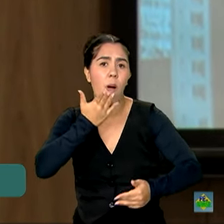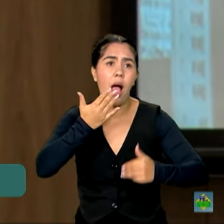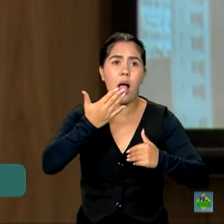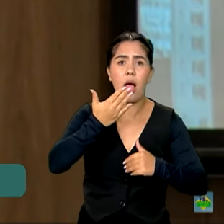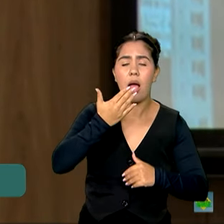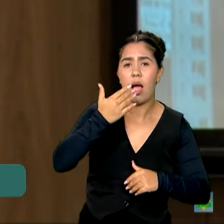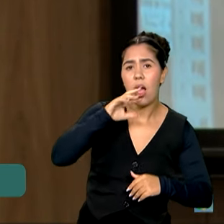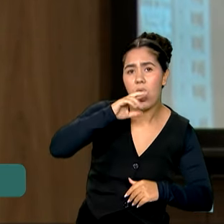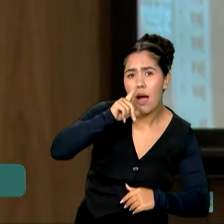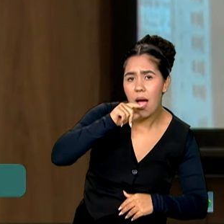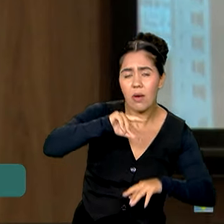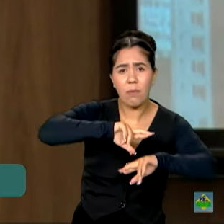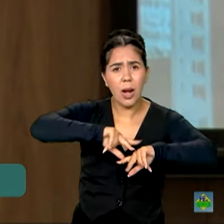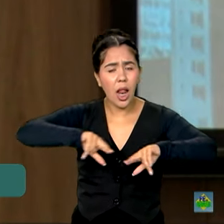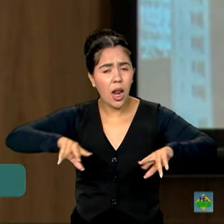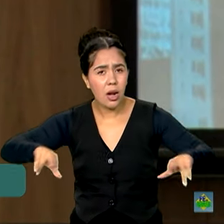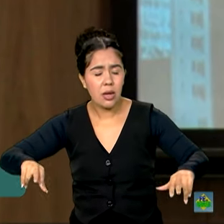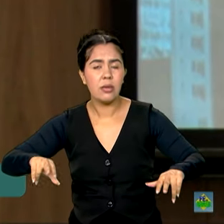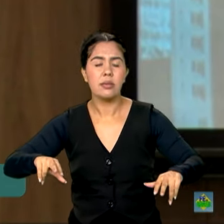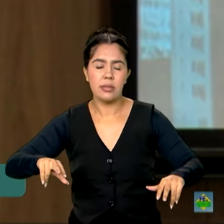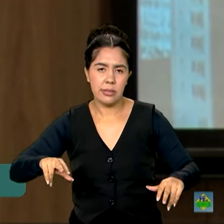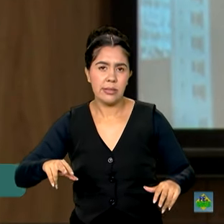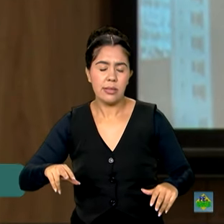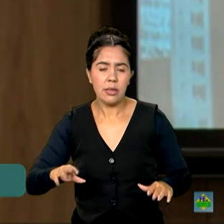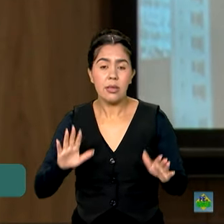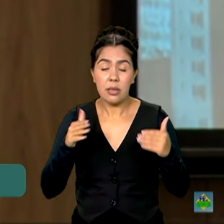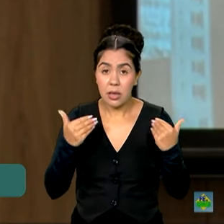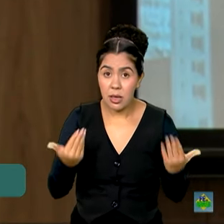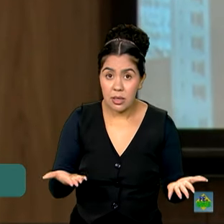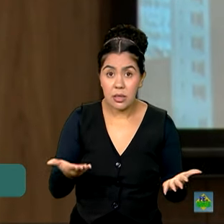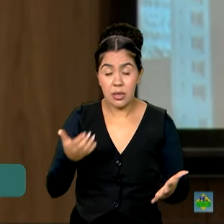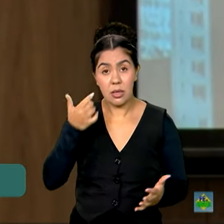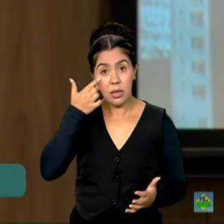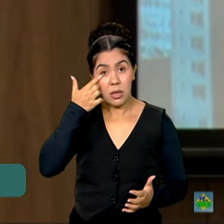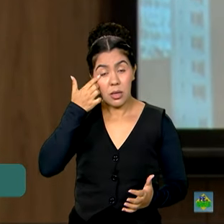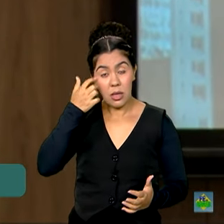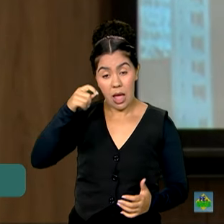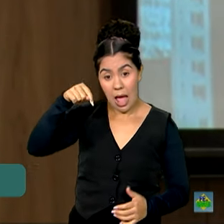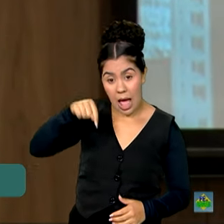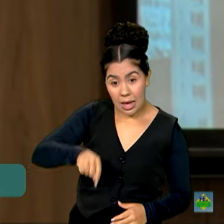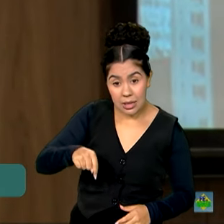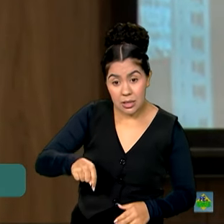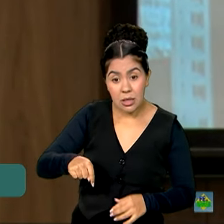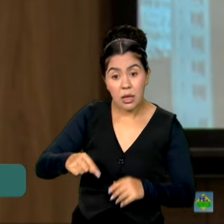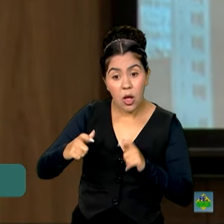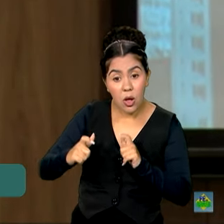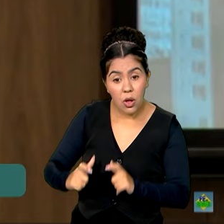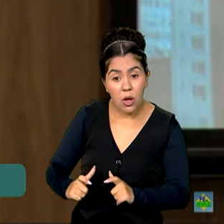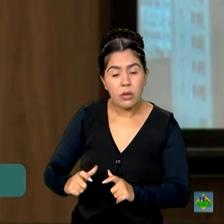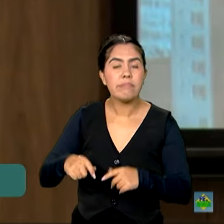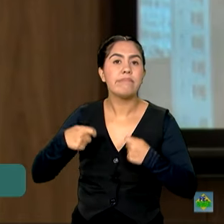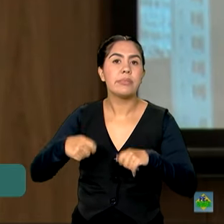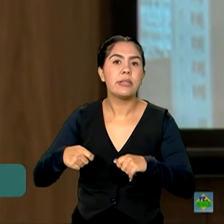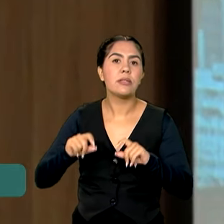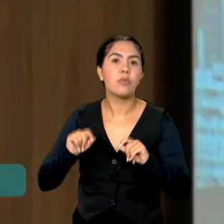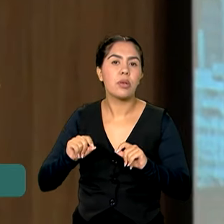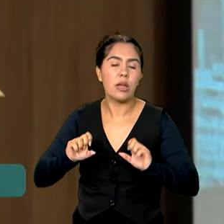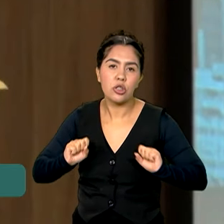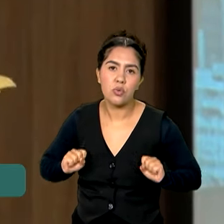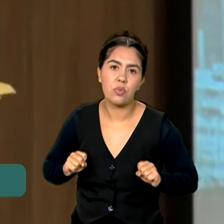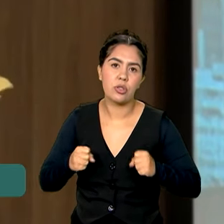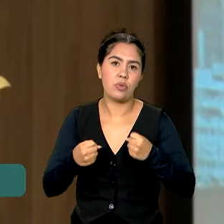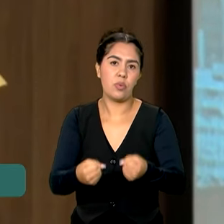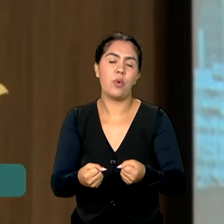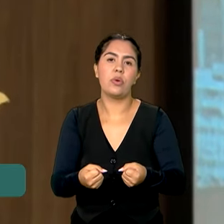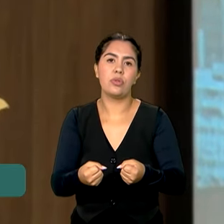Bangladesh agir localmente. E aquilo que era local, agora precisa de um esforço global. O